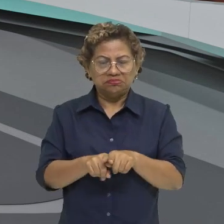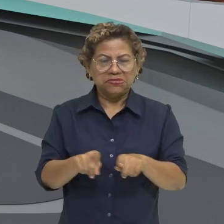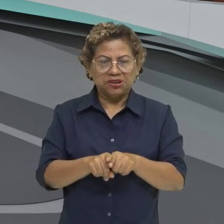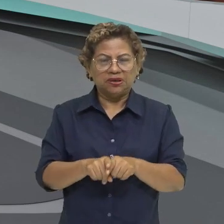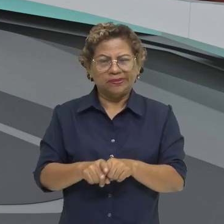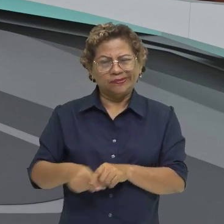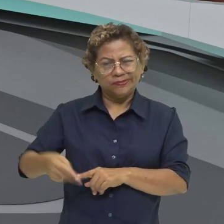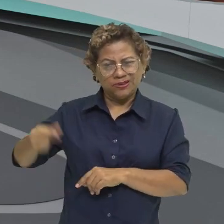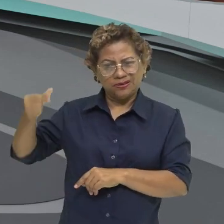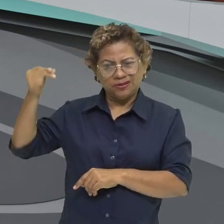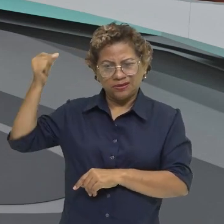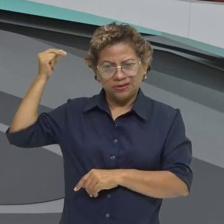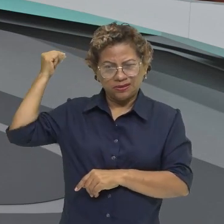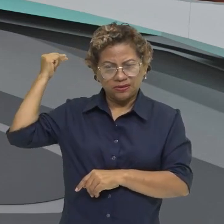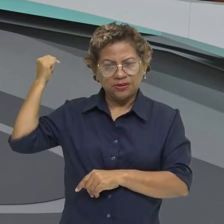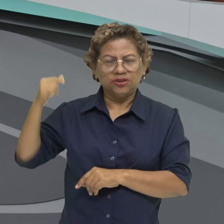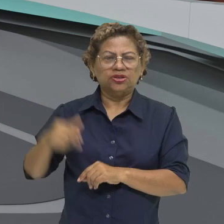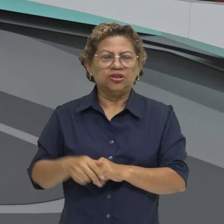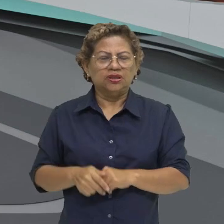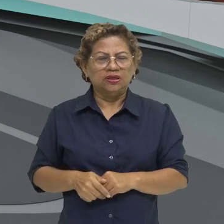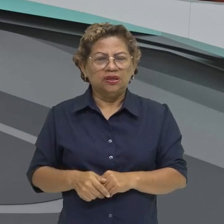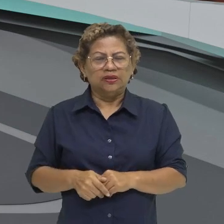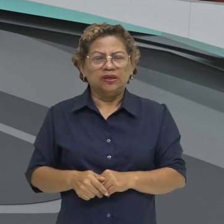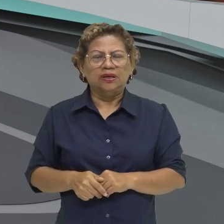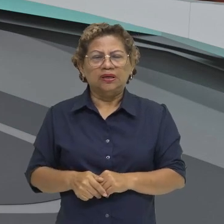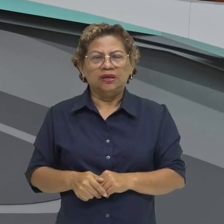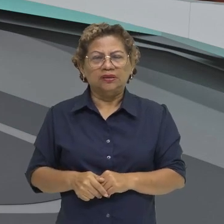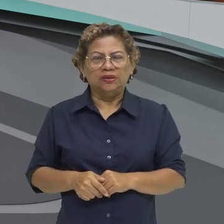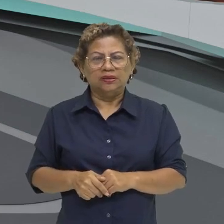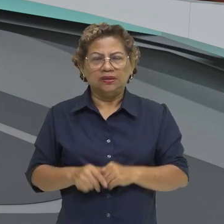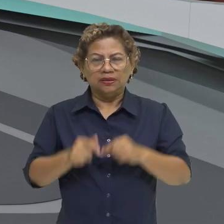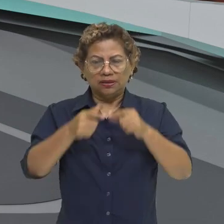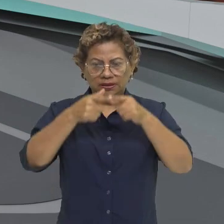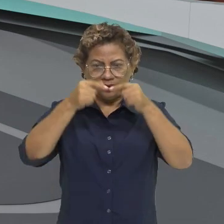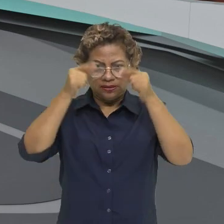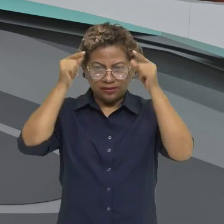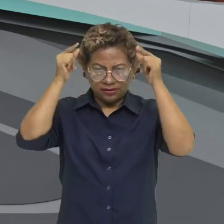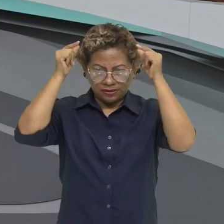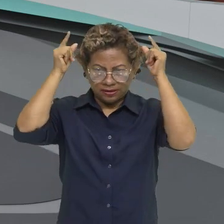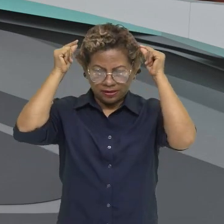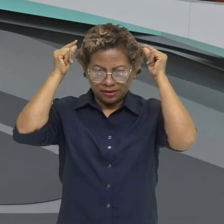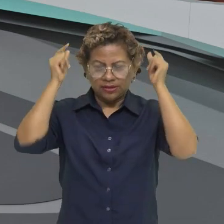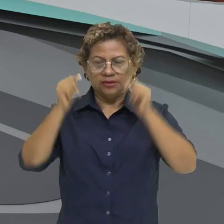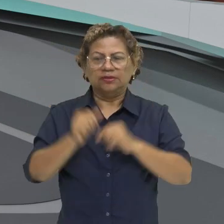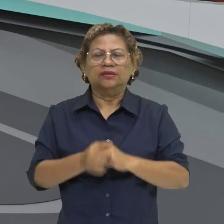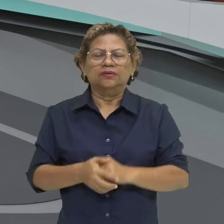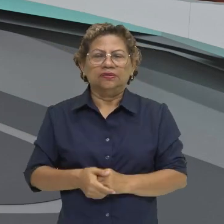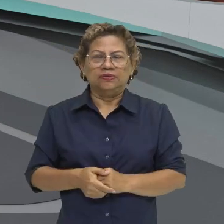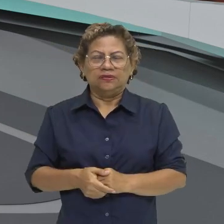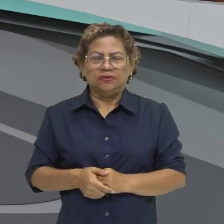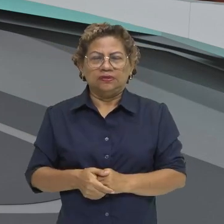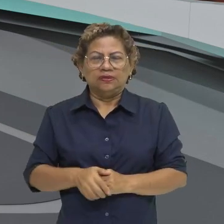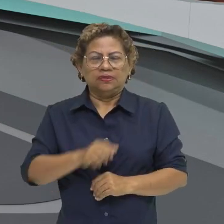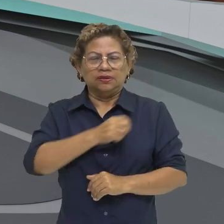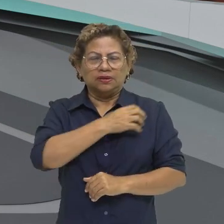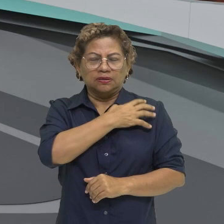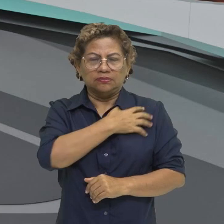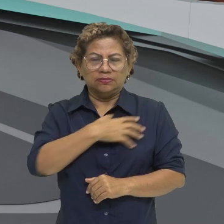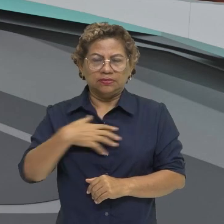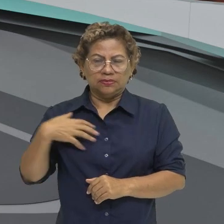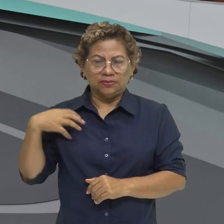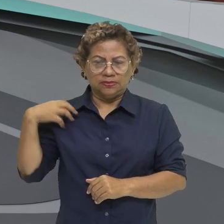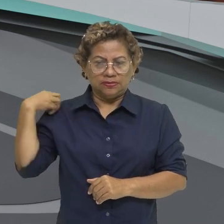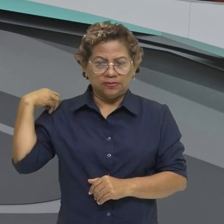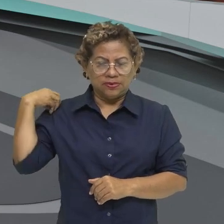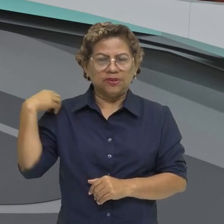bem antiga, já lá da Grécia, né? Quando Aristóteles, quando Sócrates, Platão,